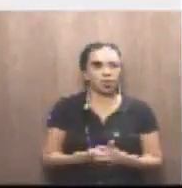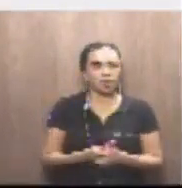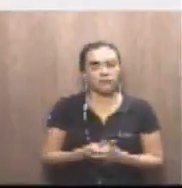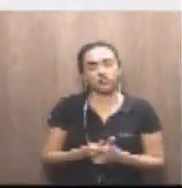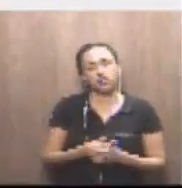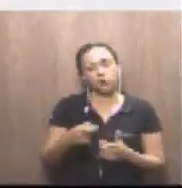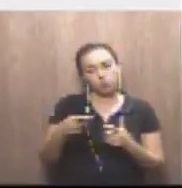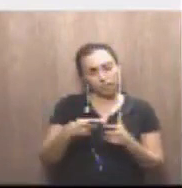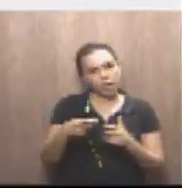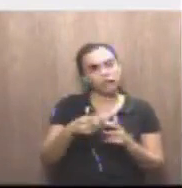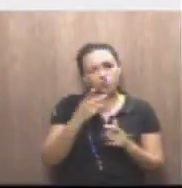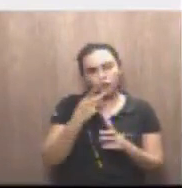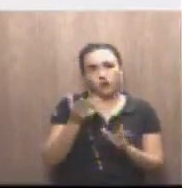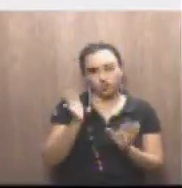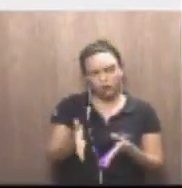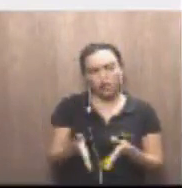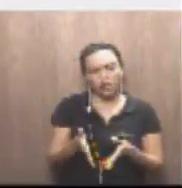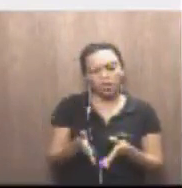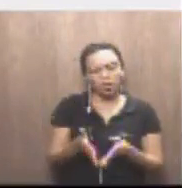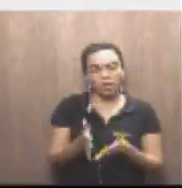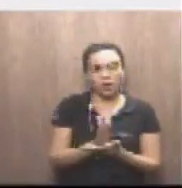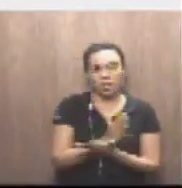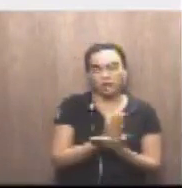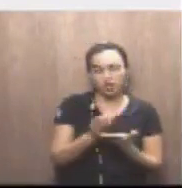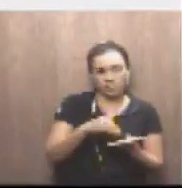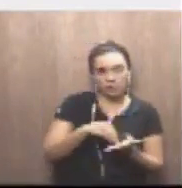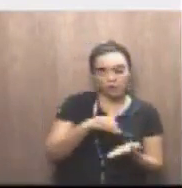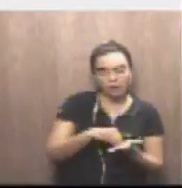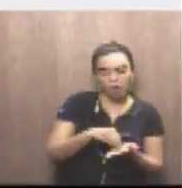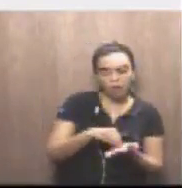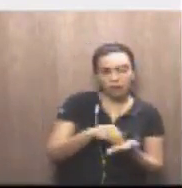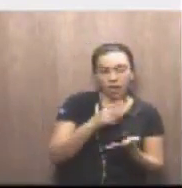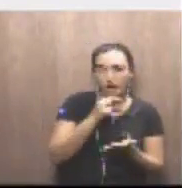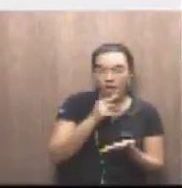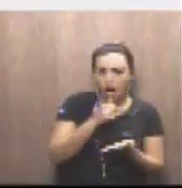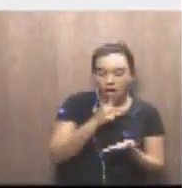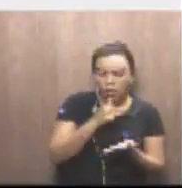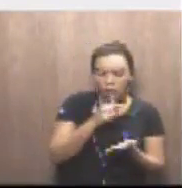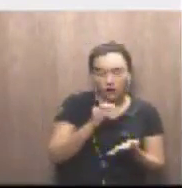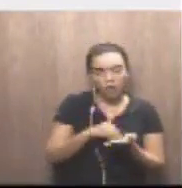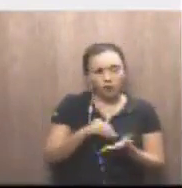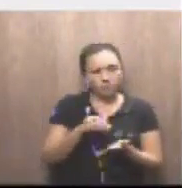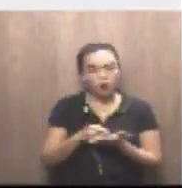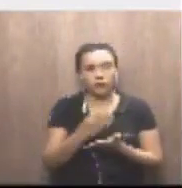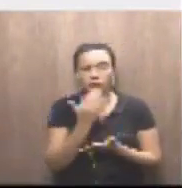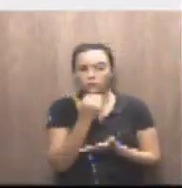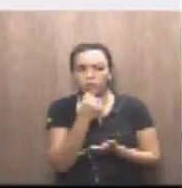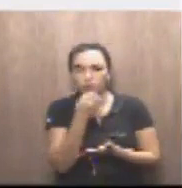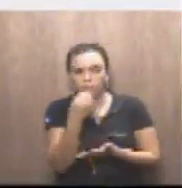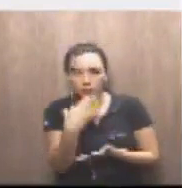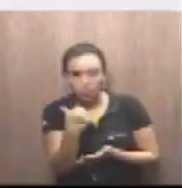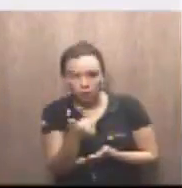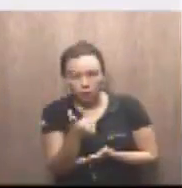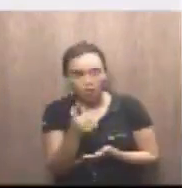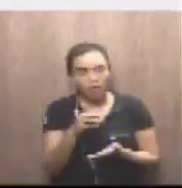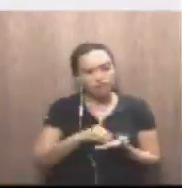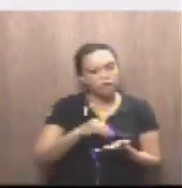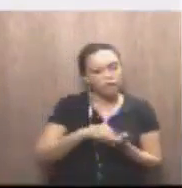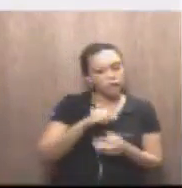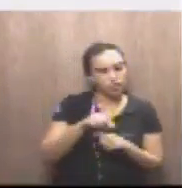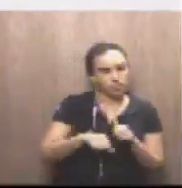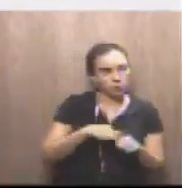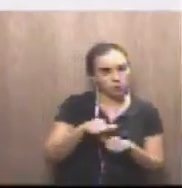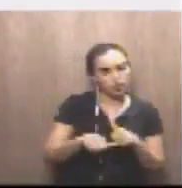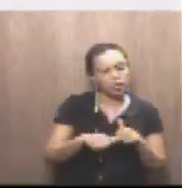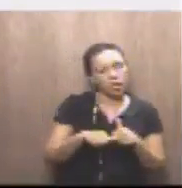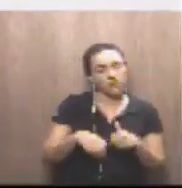como o doutor bem colocou aqui, de repente é falta de hidratação, é falta de um bom alimento, é falta de mudança de